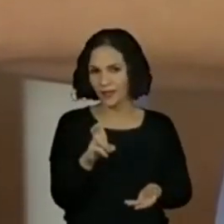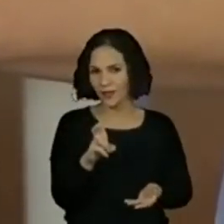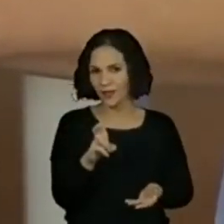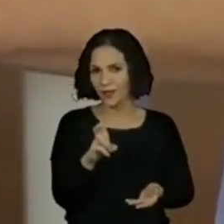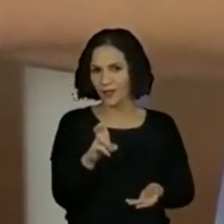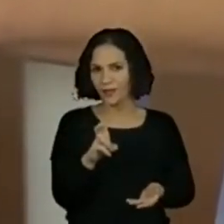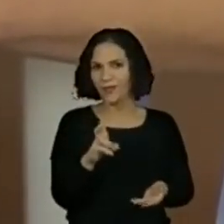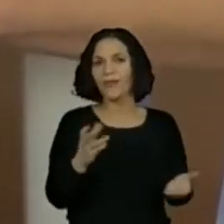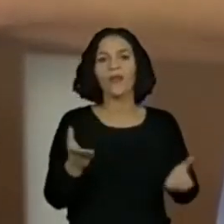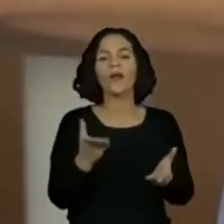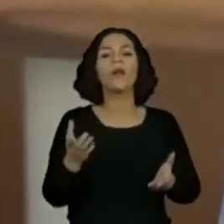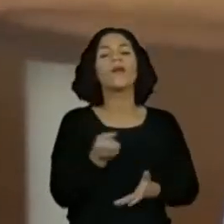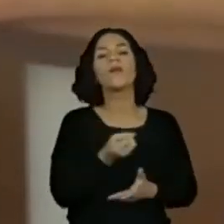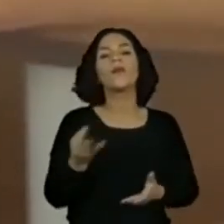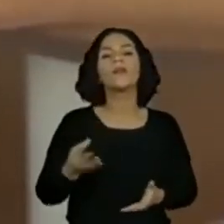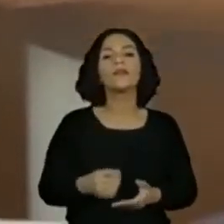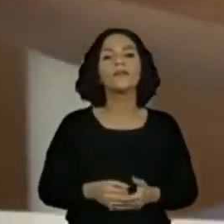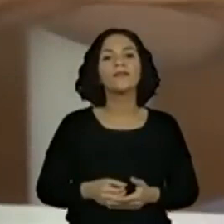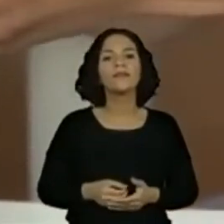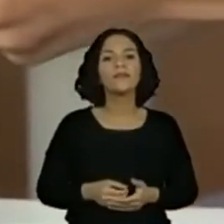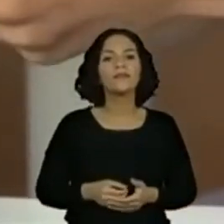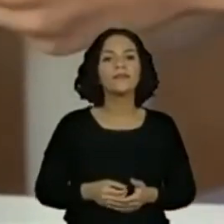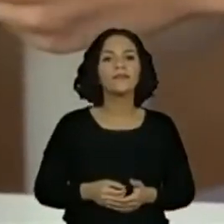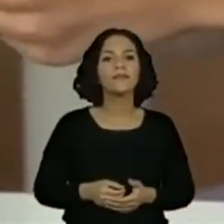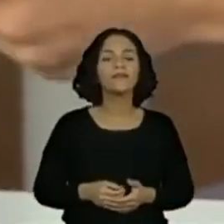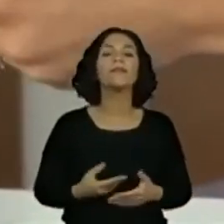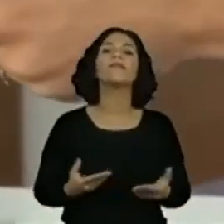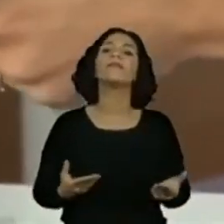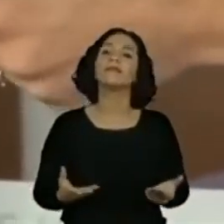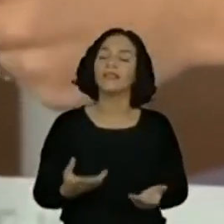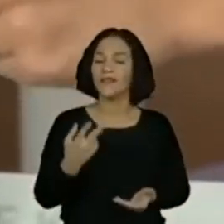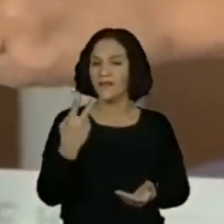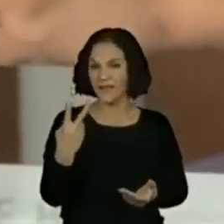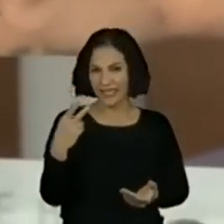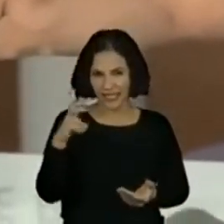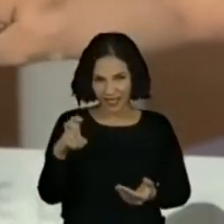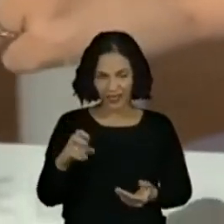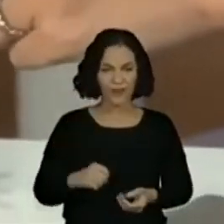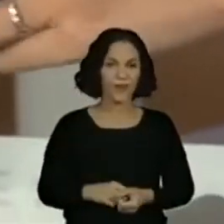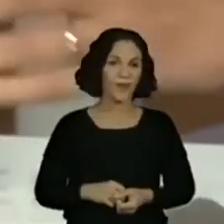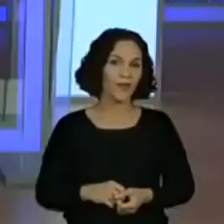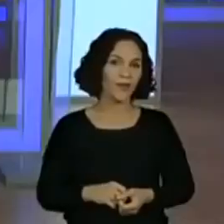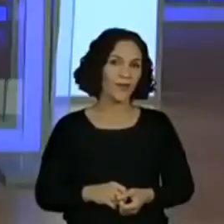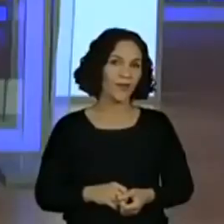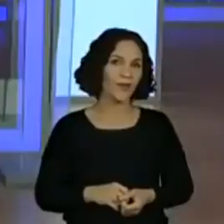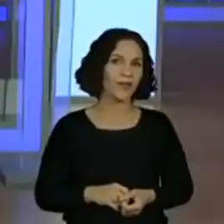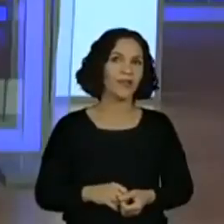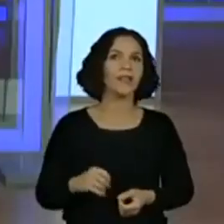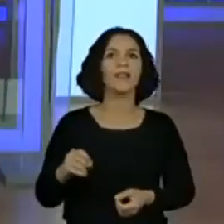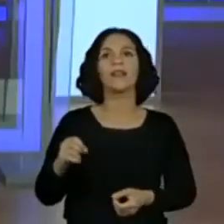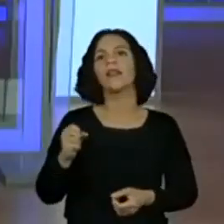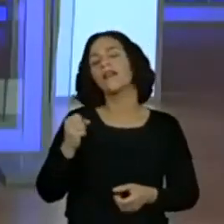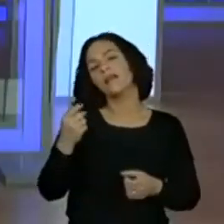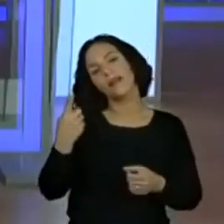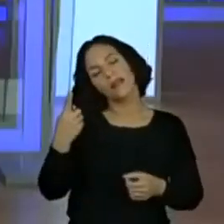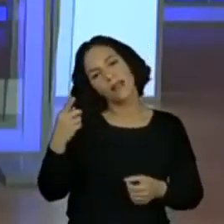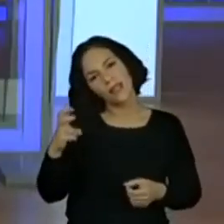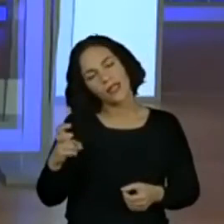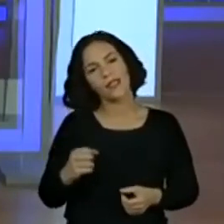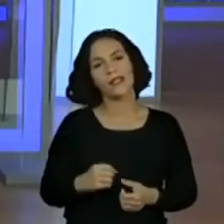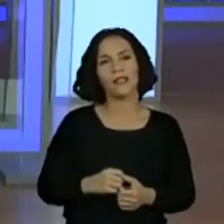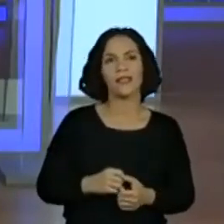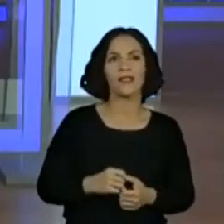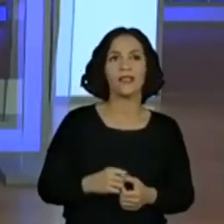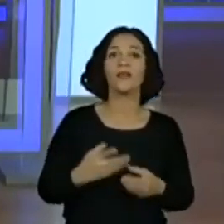quanto? Estão falando ali? Estão, professora, ó, 25 apareceu 20, mais, mas 15. Teve 15. O